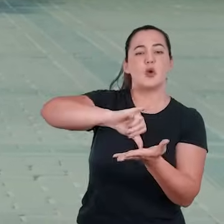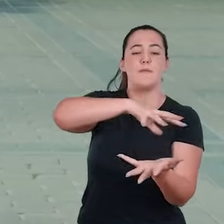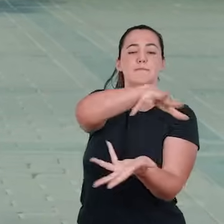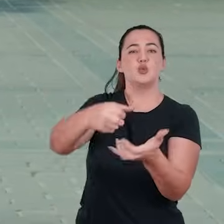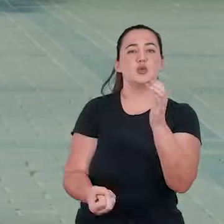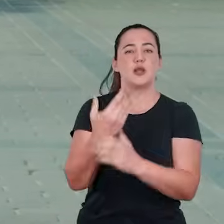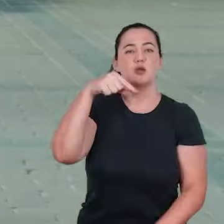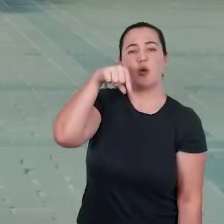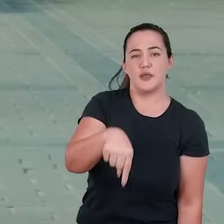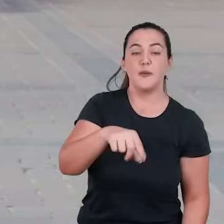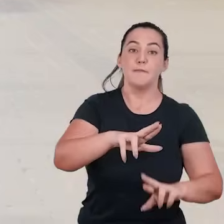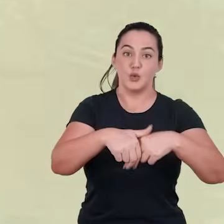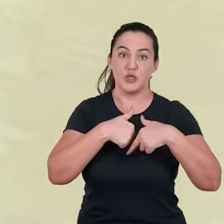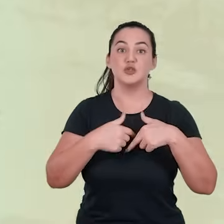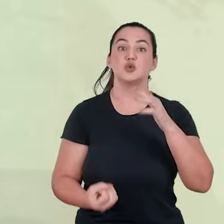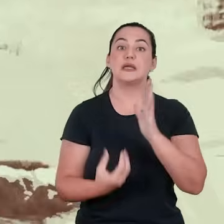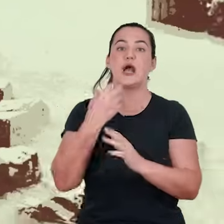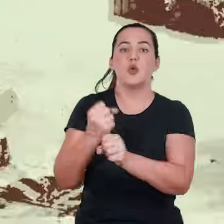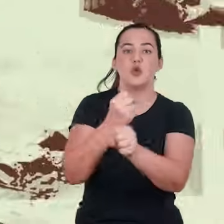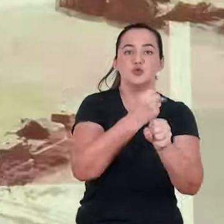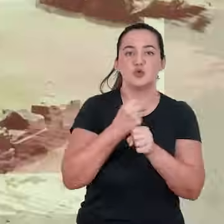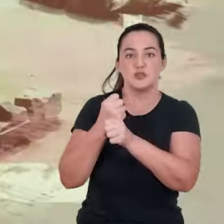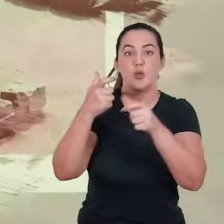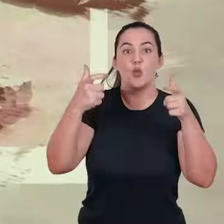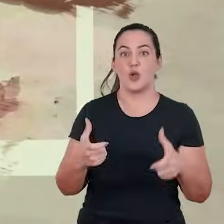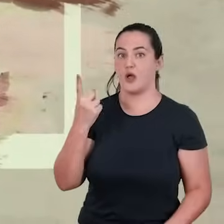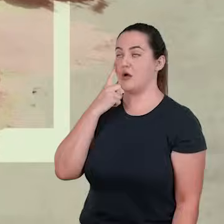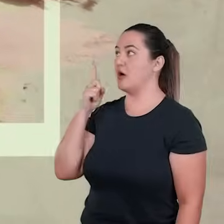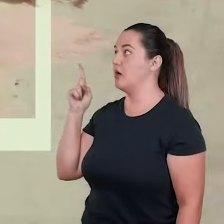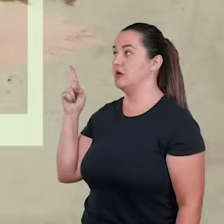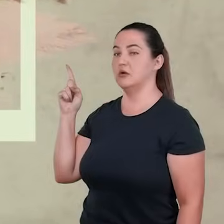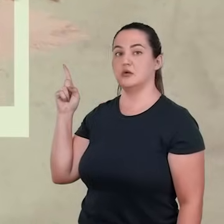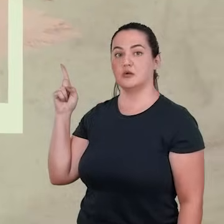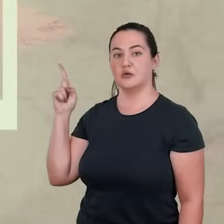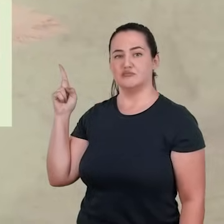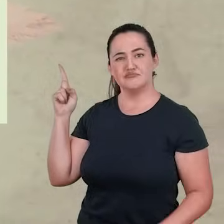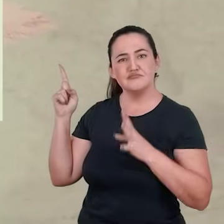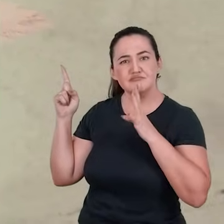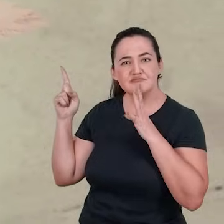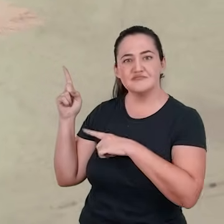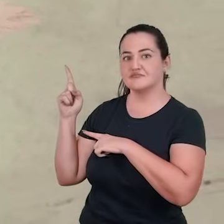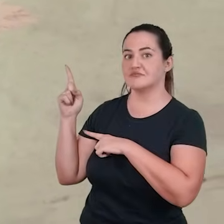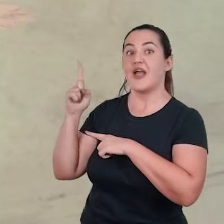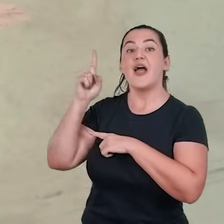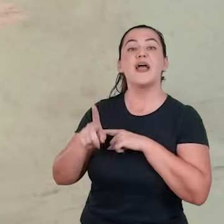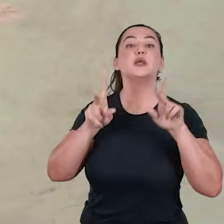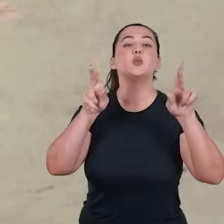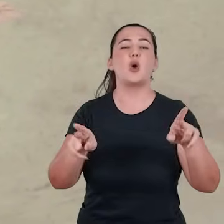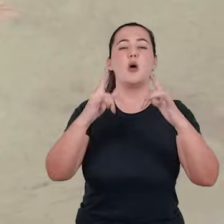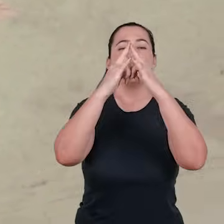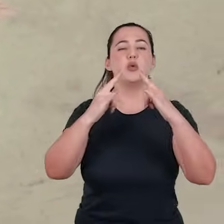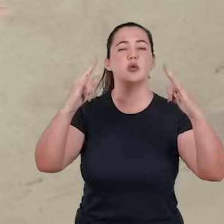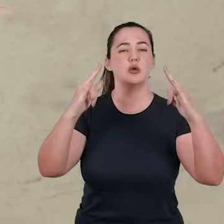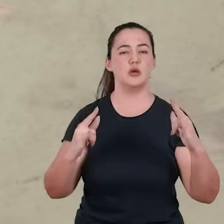mistérios. Por razão disso, houve a construção do oráculo de Delfos. Você já deve ter ouvido falar no famoso oráculo de Delfos.